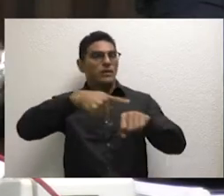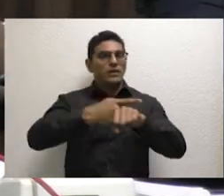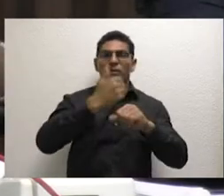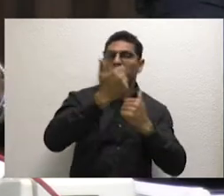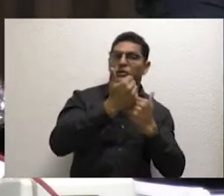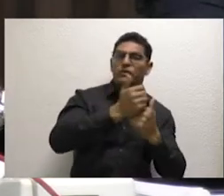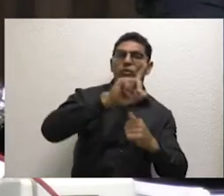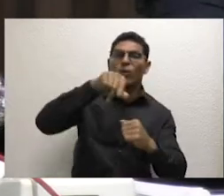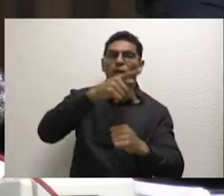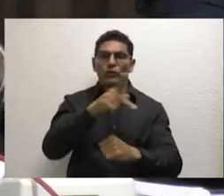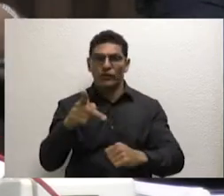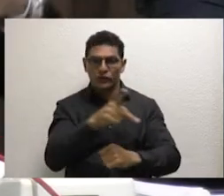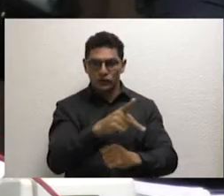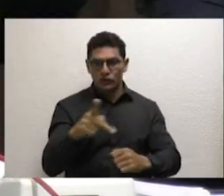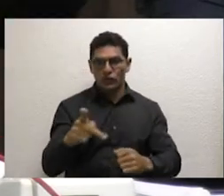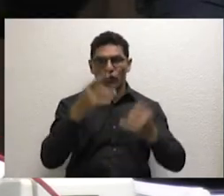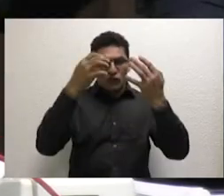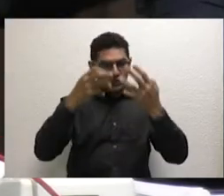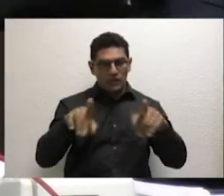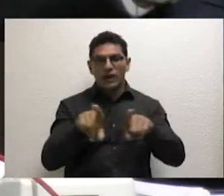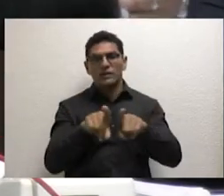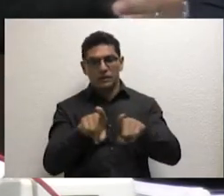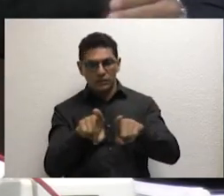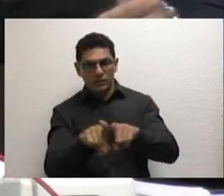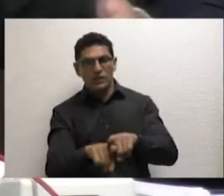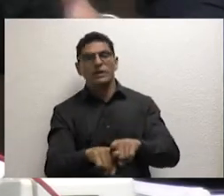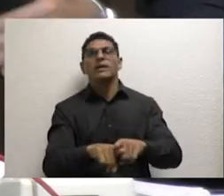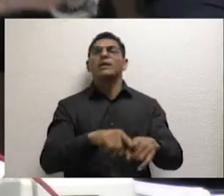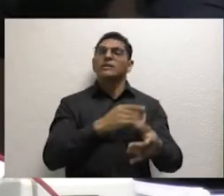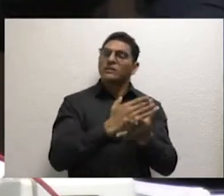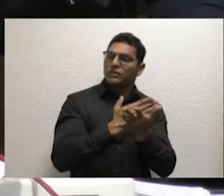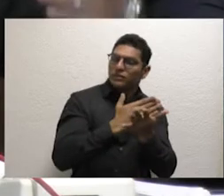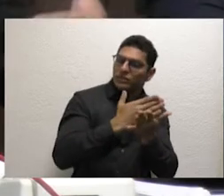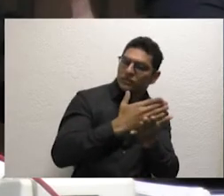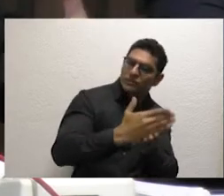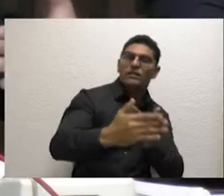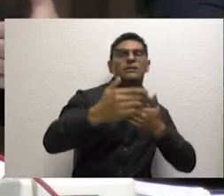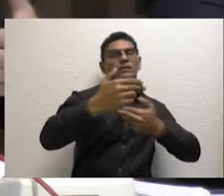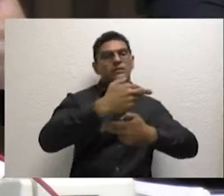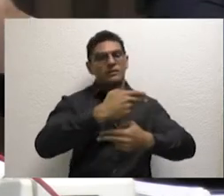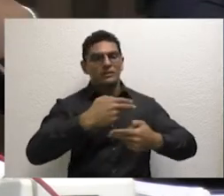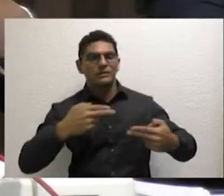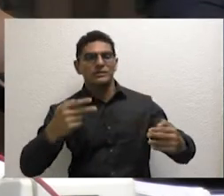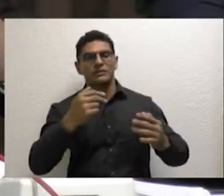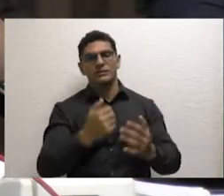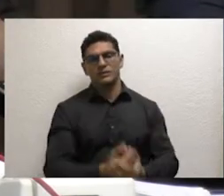falar tenham a partir daqui das suas participações